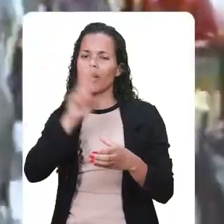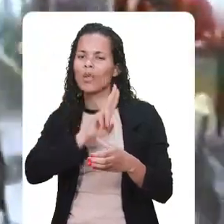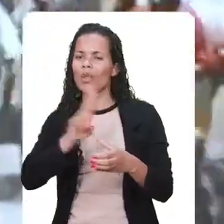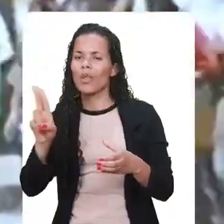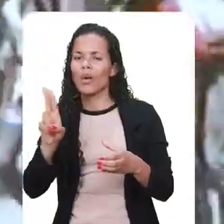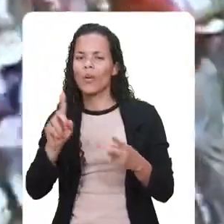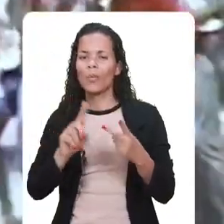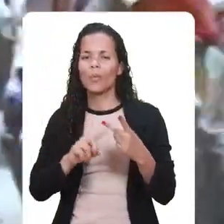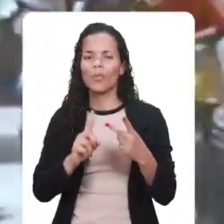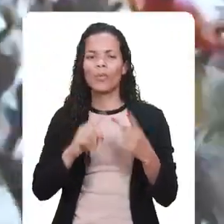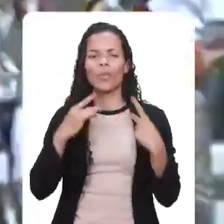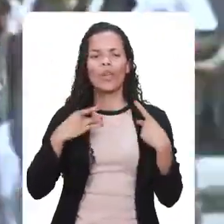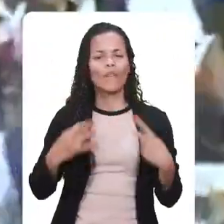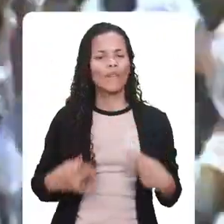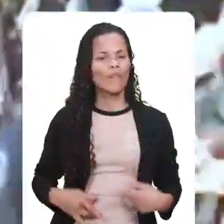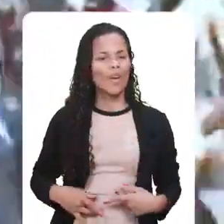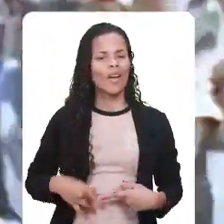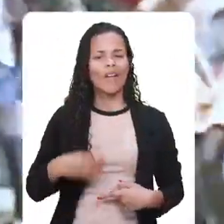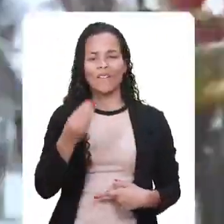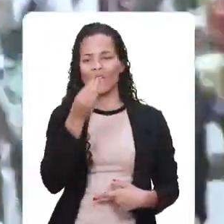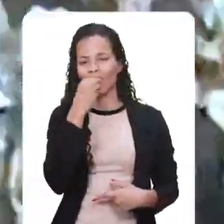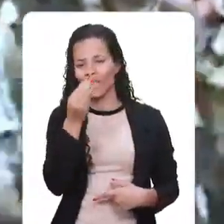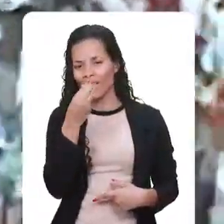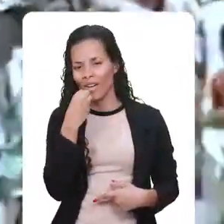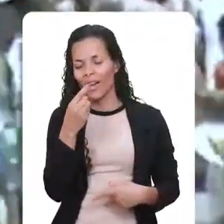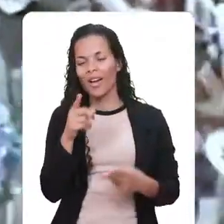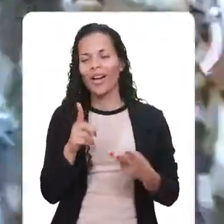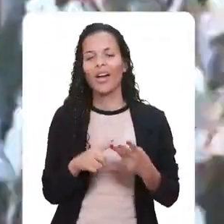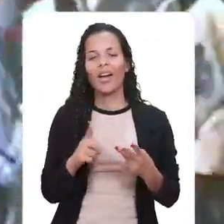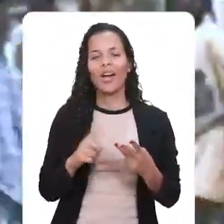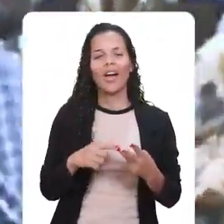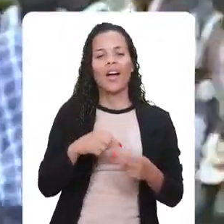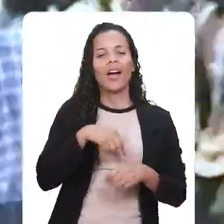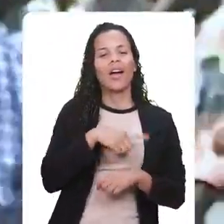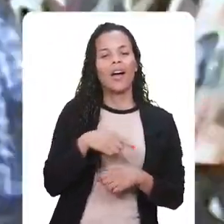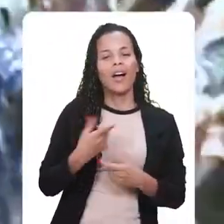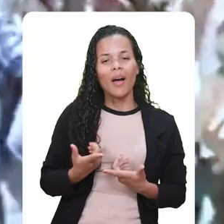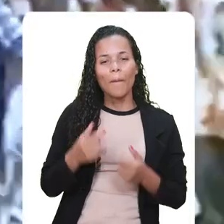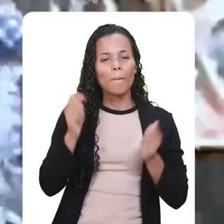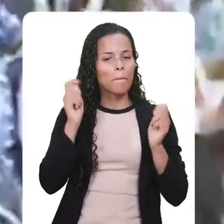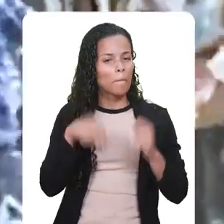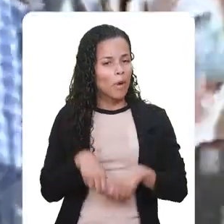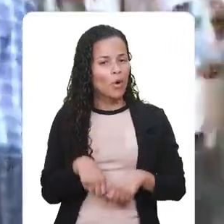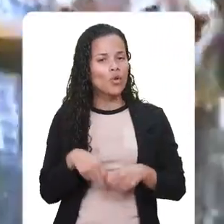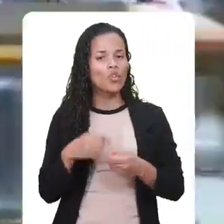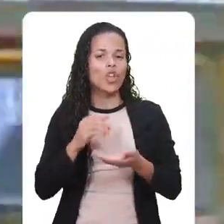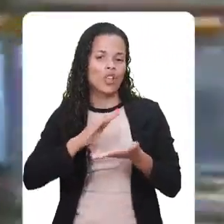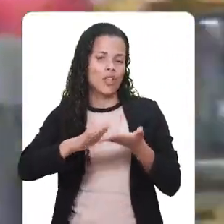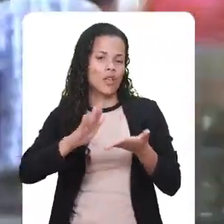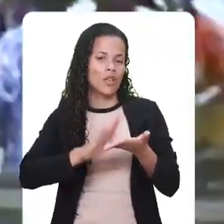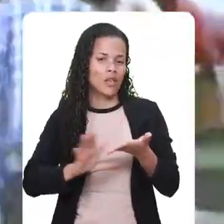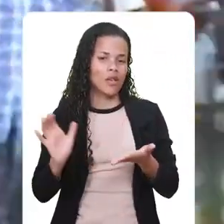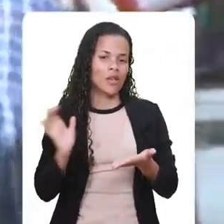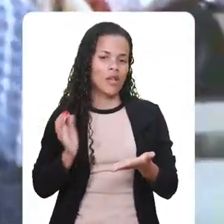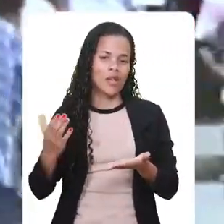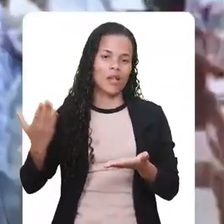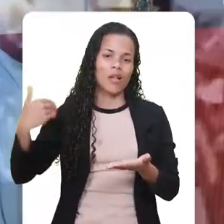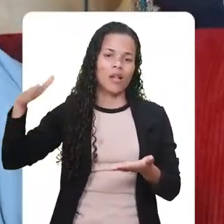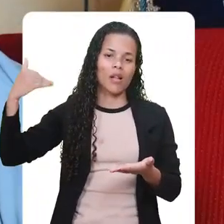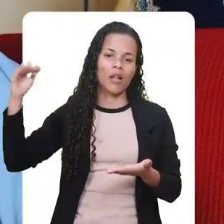sem nomes, vestimentas precárias, por essa questão de poder aquisitivo. Na